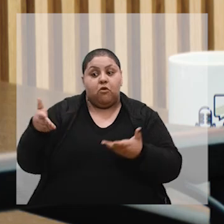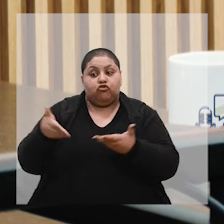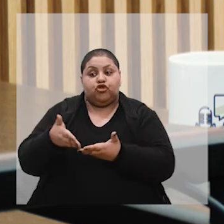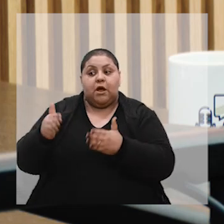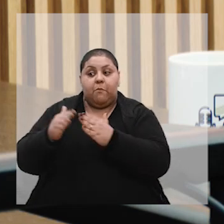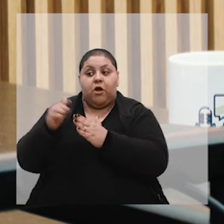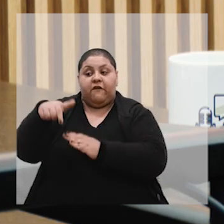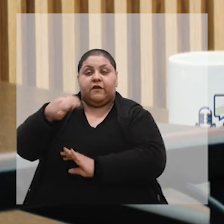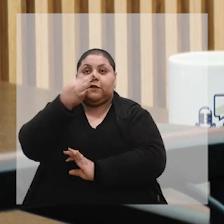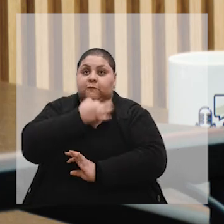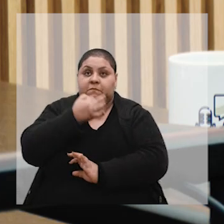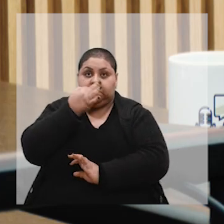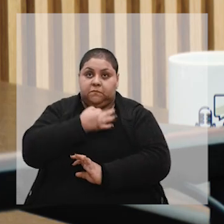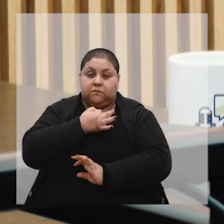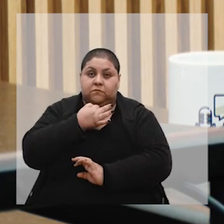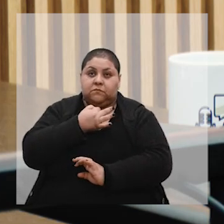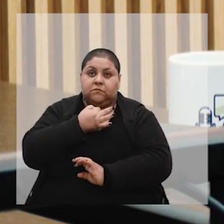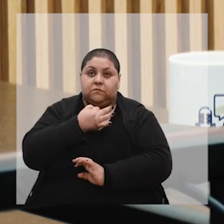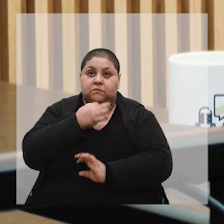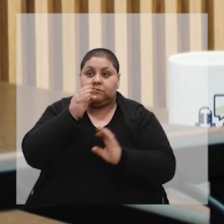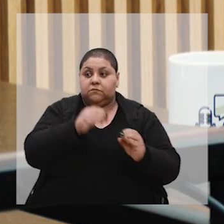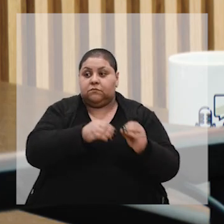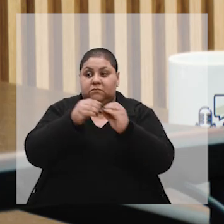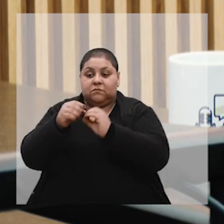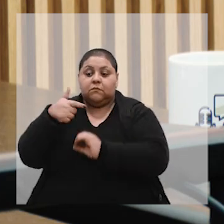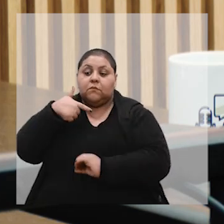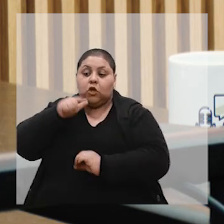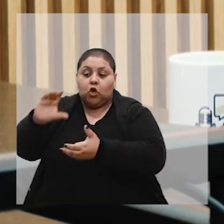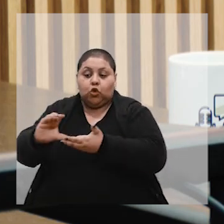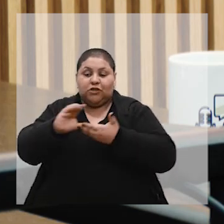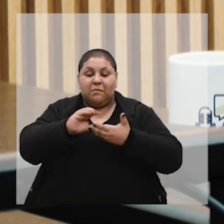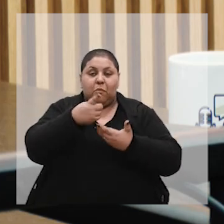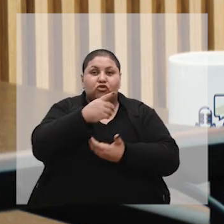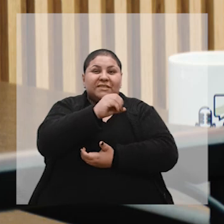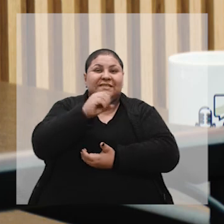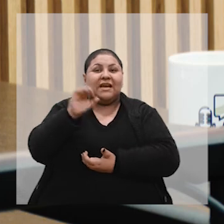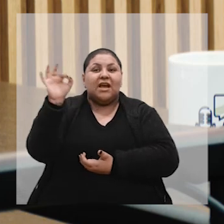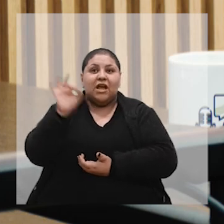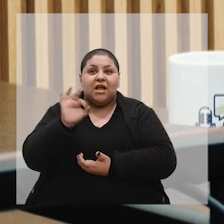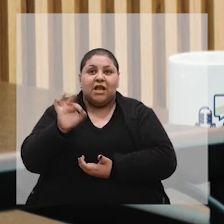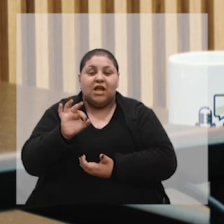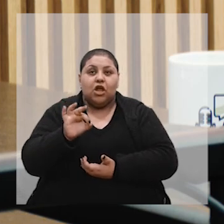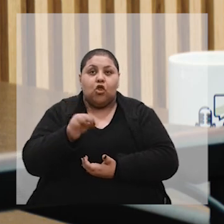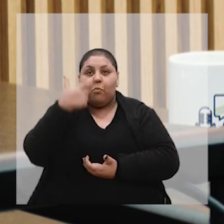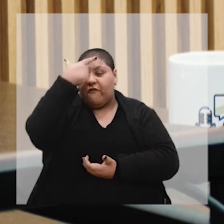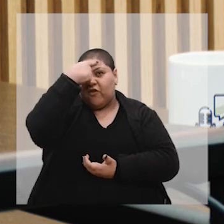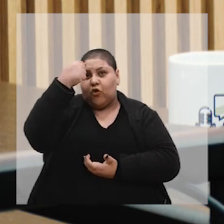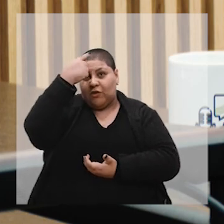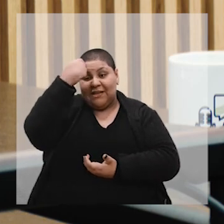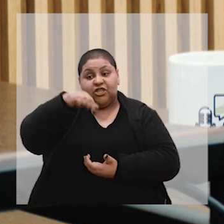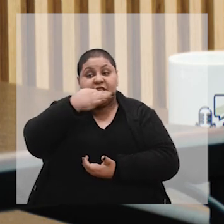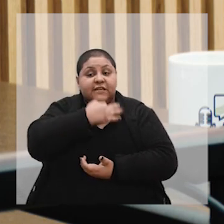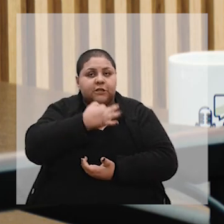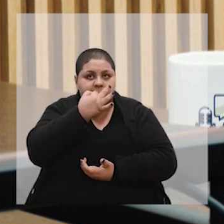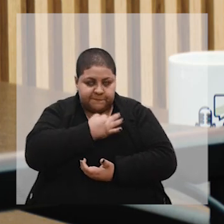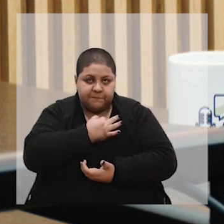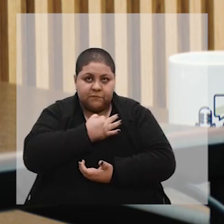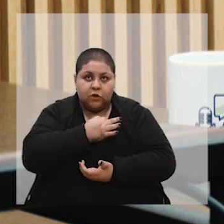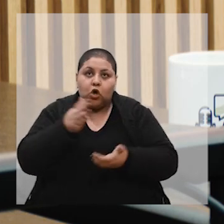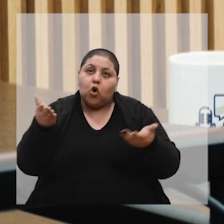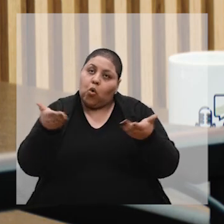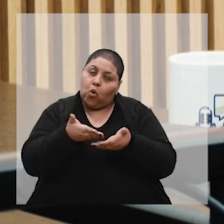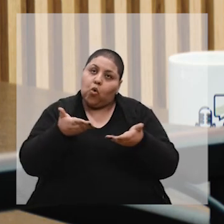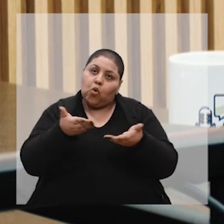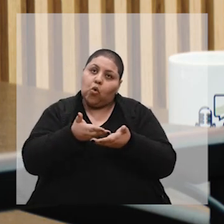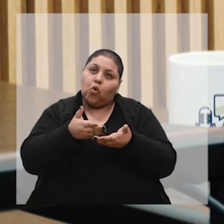2 irmãos, na verdade. Vim pra cá, consegui uma bolsa de 100% numa faculdade aqui de Caxias do Sul